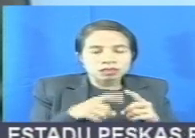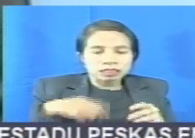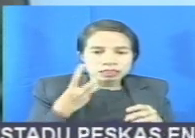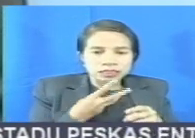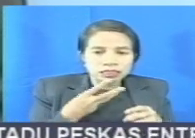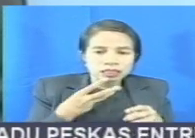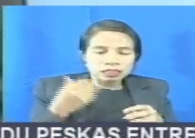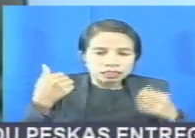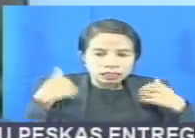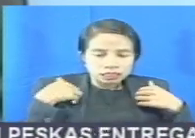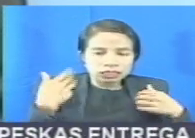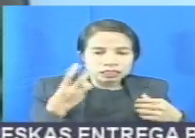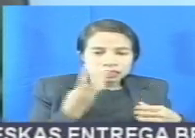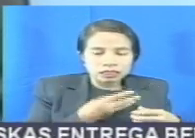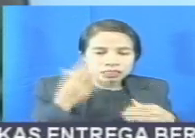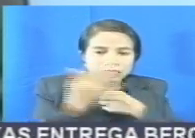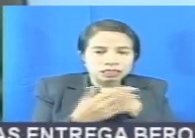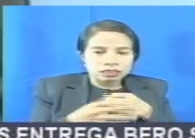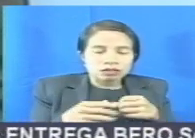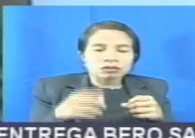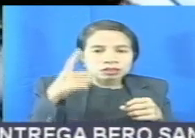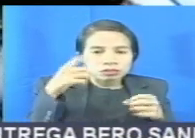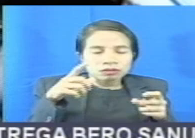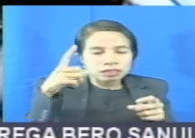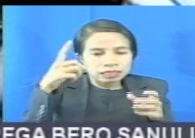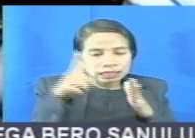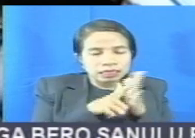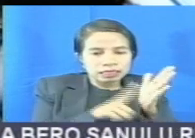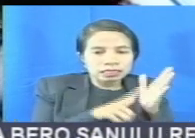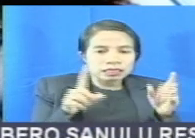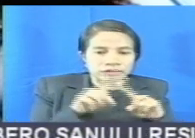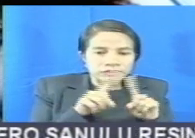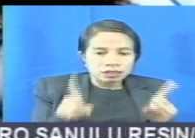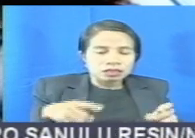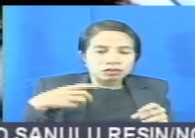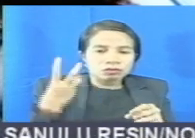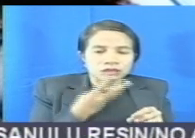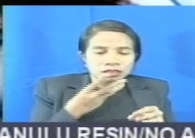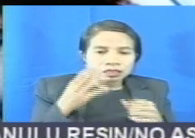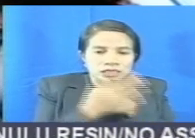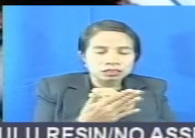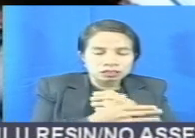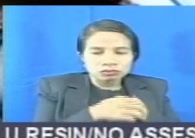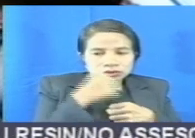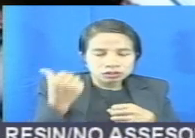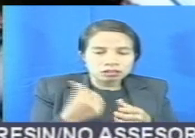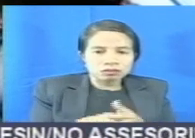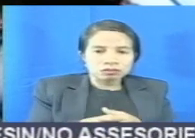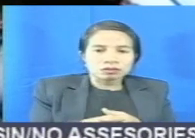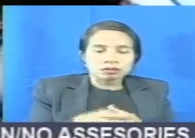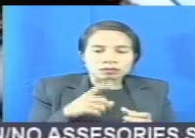ho lene lá nesan ho nasan selo onde se parte sobre civil ne a reconsideração da política ne bem maca